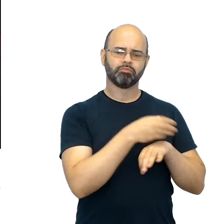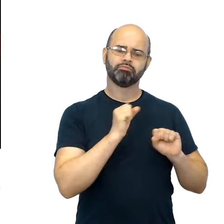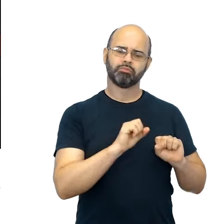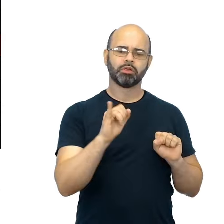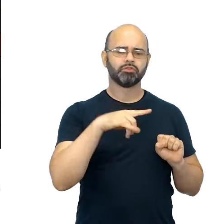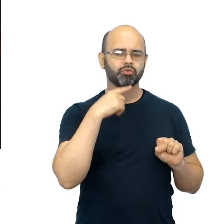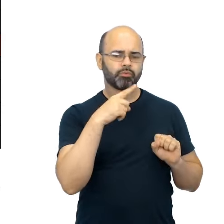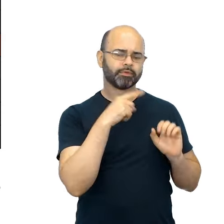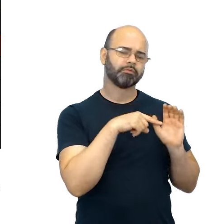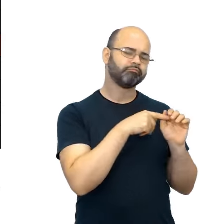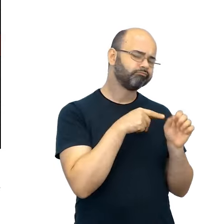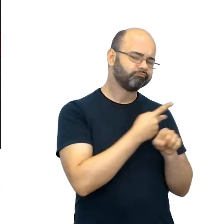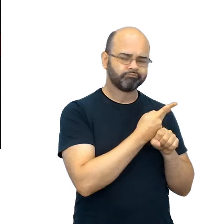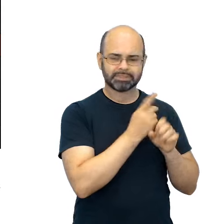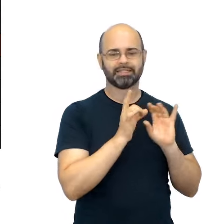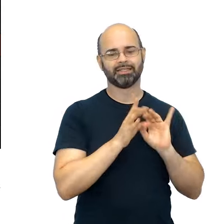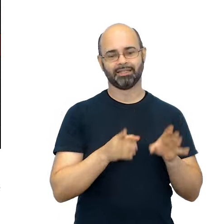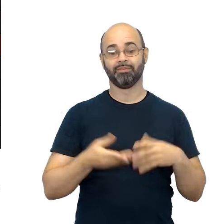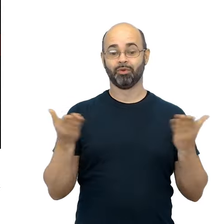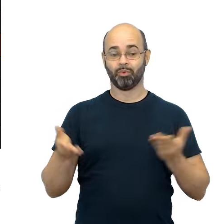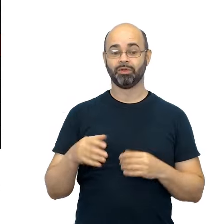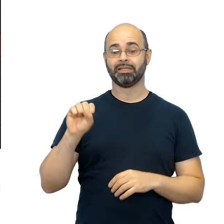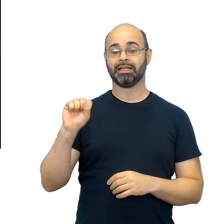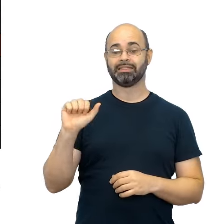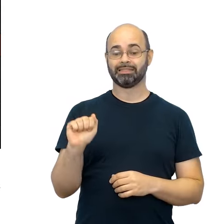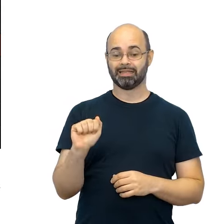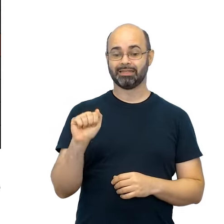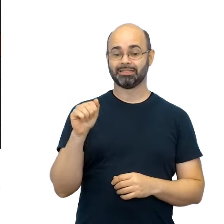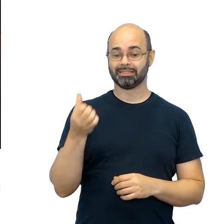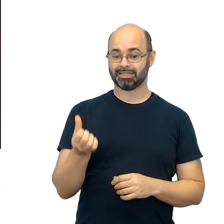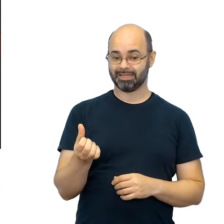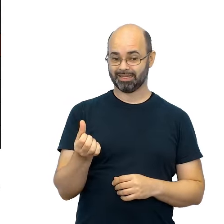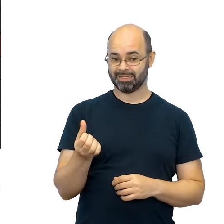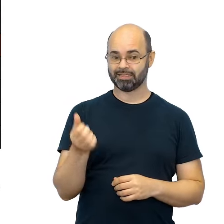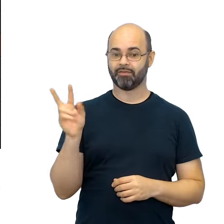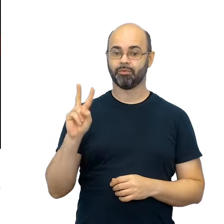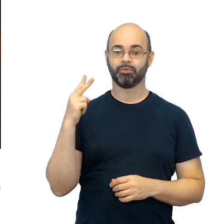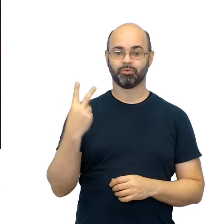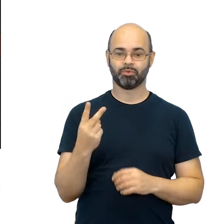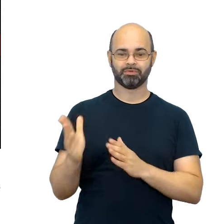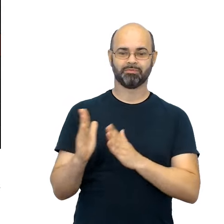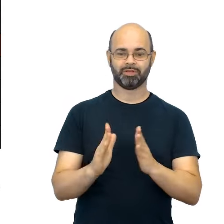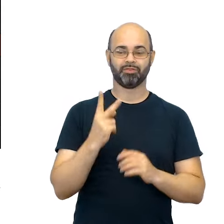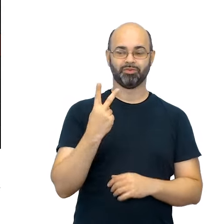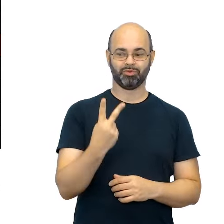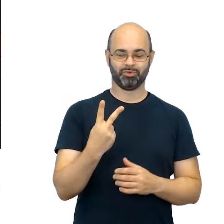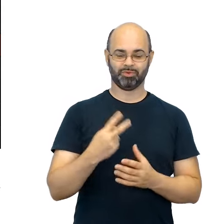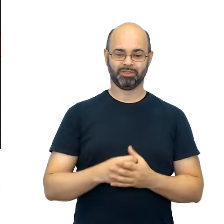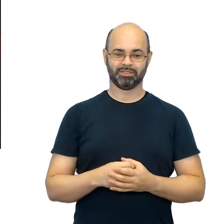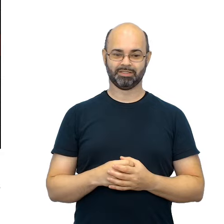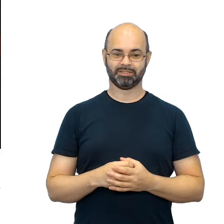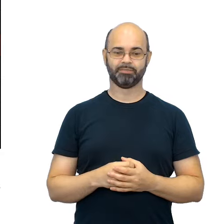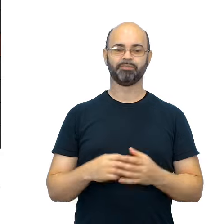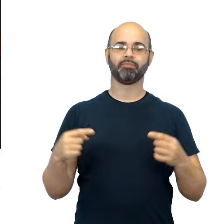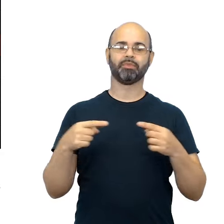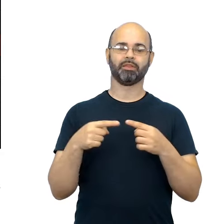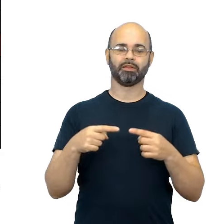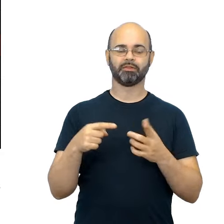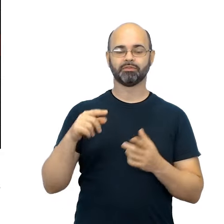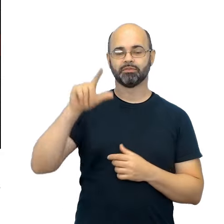dúvida. Então, hoje nós estamos na SA6, no volume 2, parte 2, Relações, Raciocínio Lógico